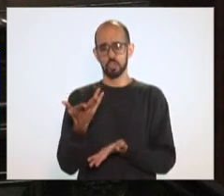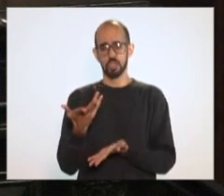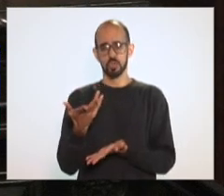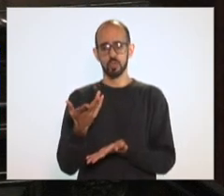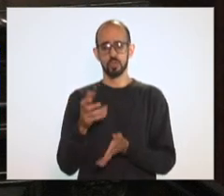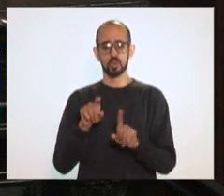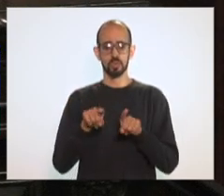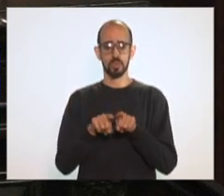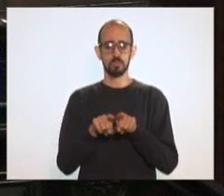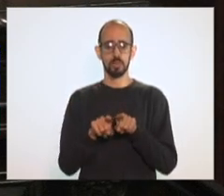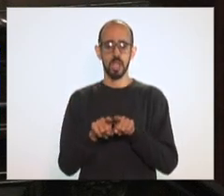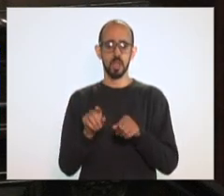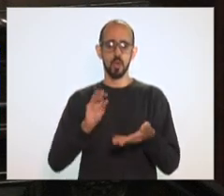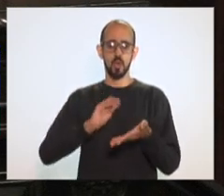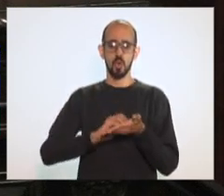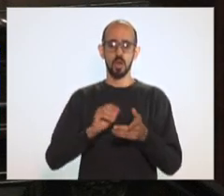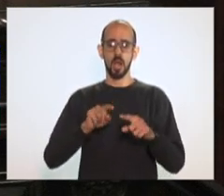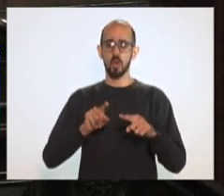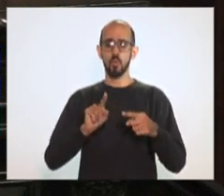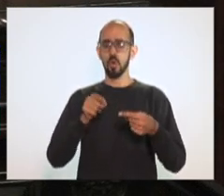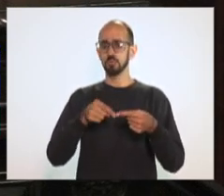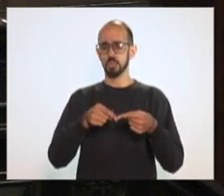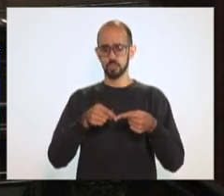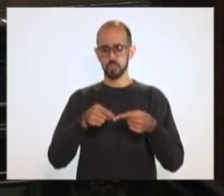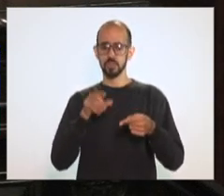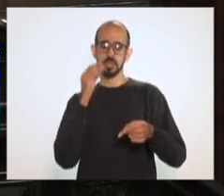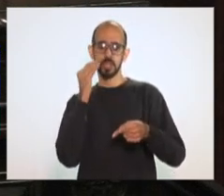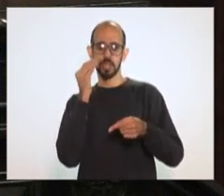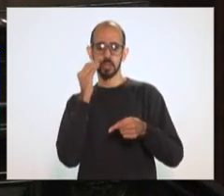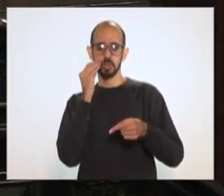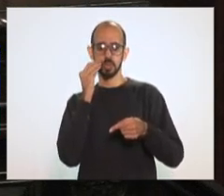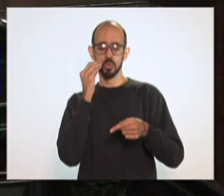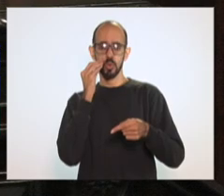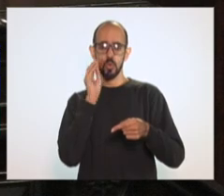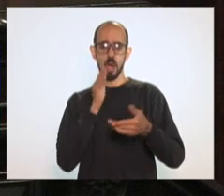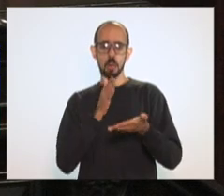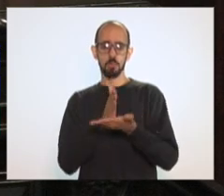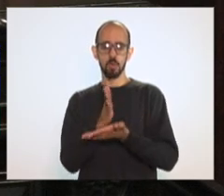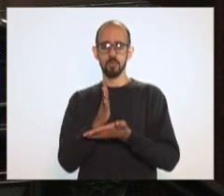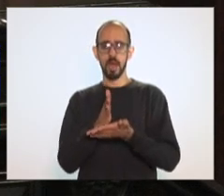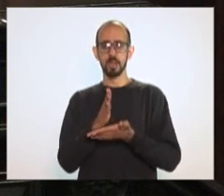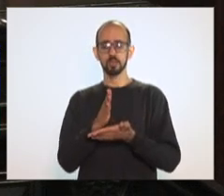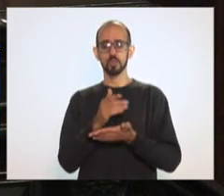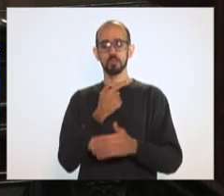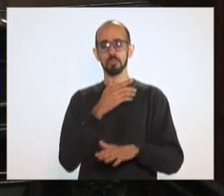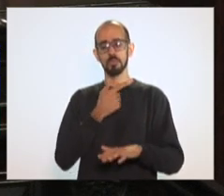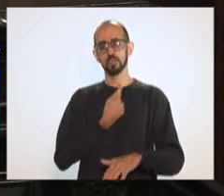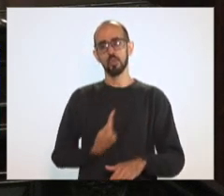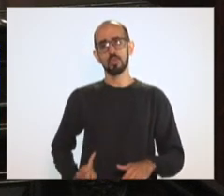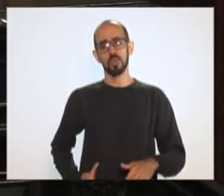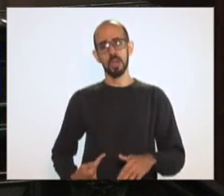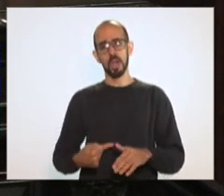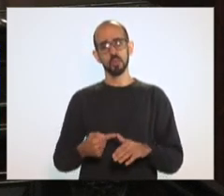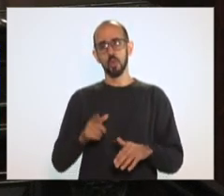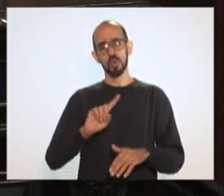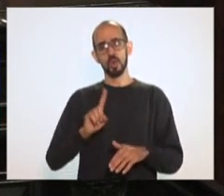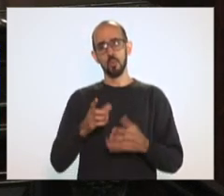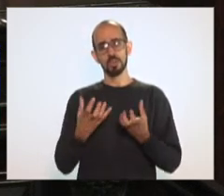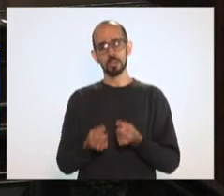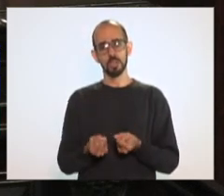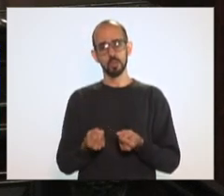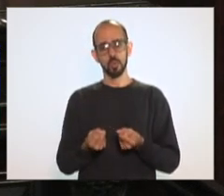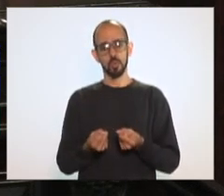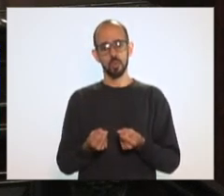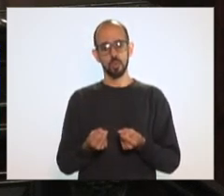objeto da sua lei que tentou aprovar e foi brilhantemente vetada pelo governador, simplesmente dizendo que o governo do estado estava